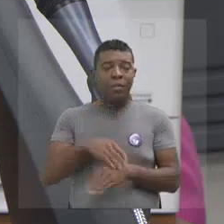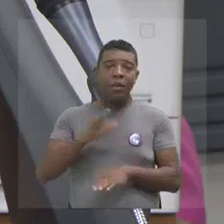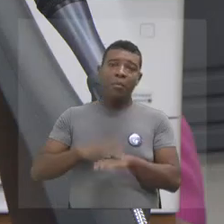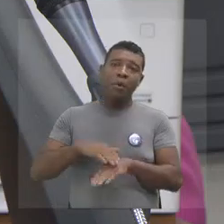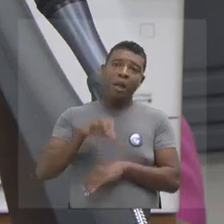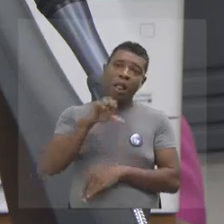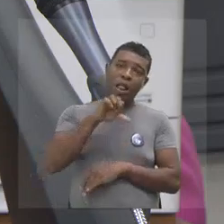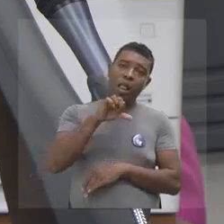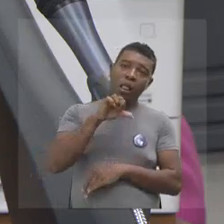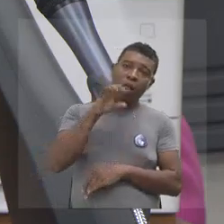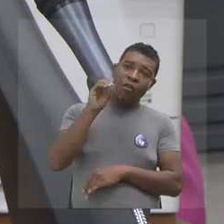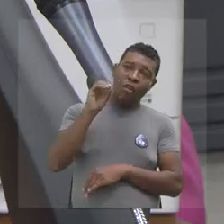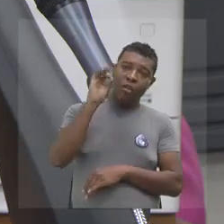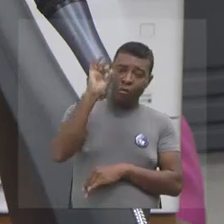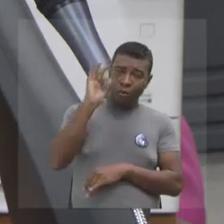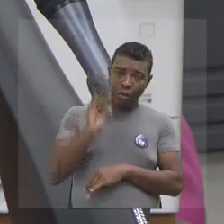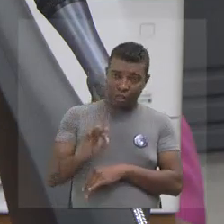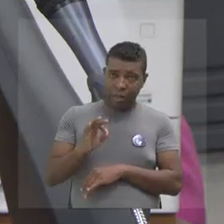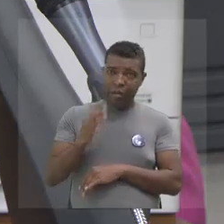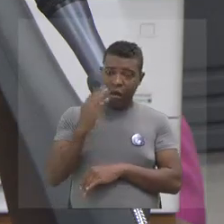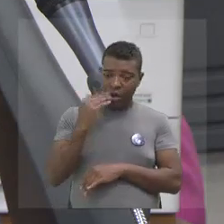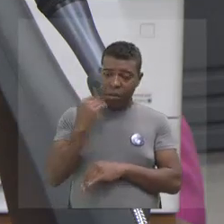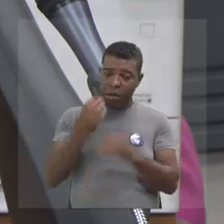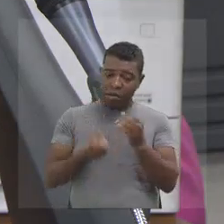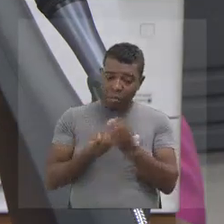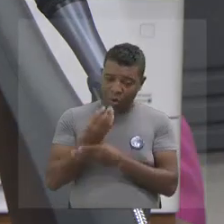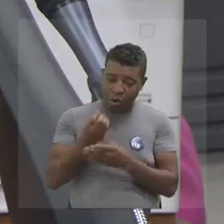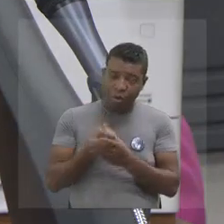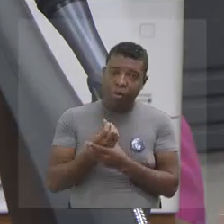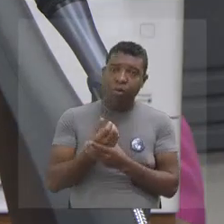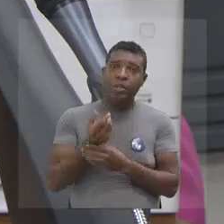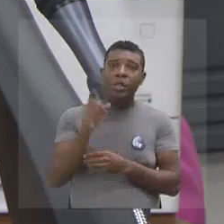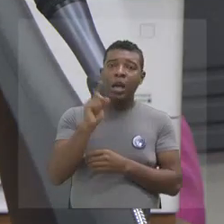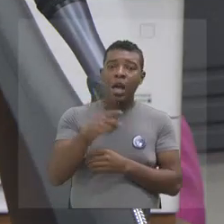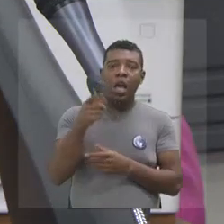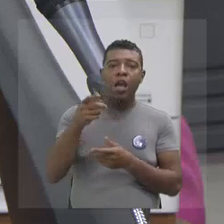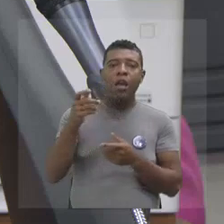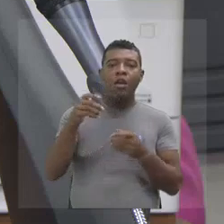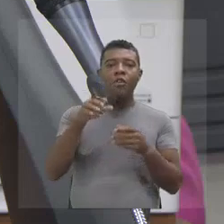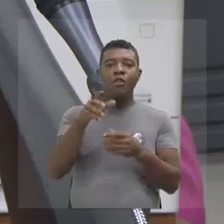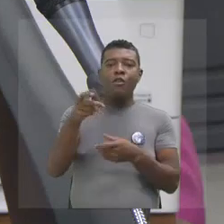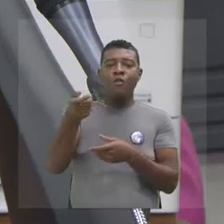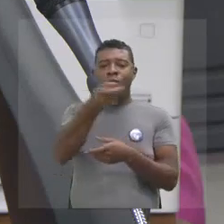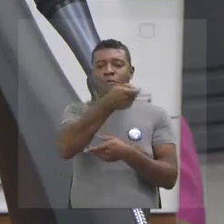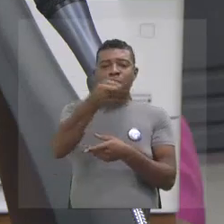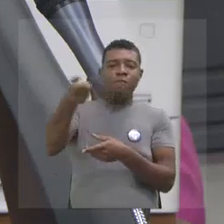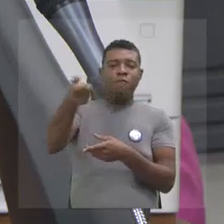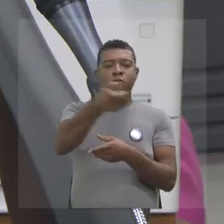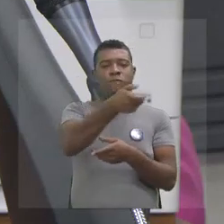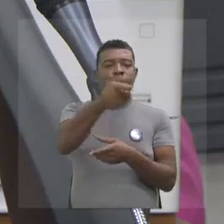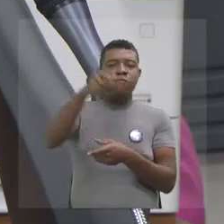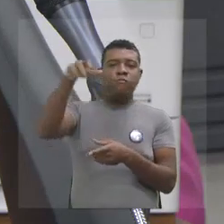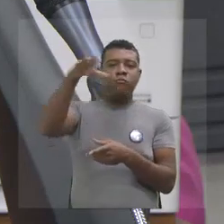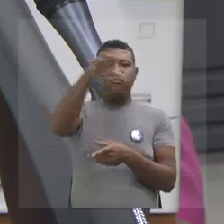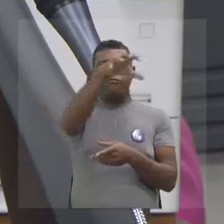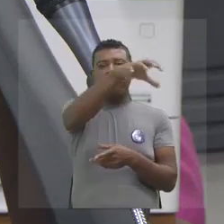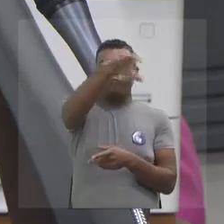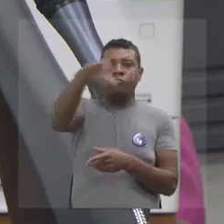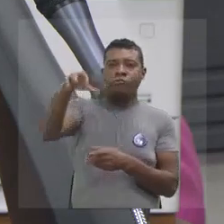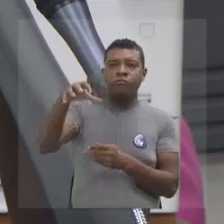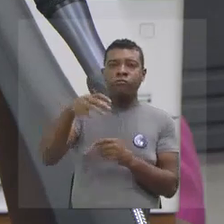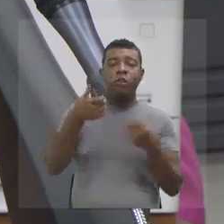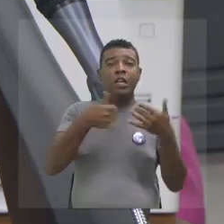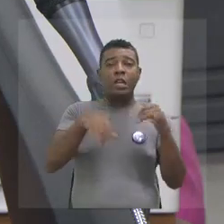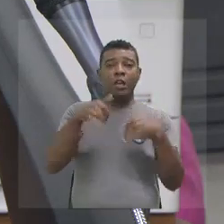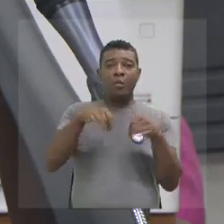desses alimentos são produzidos com fertilizantes químicos mas hoje já é uma grande evolução